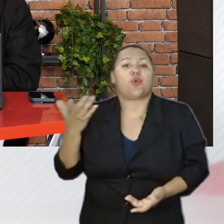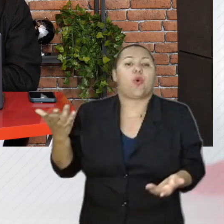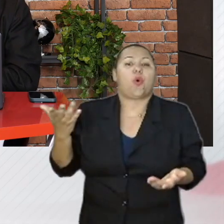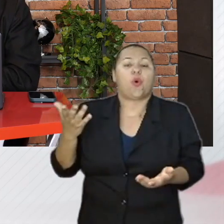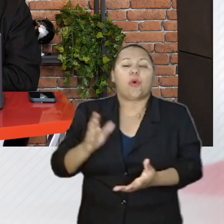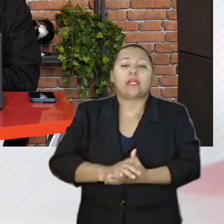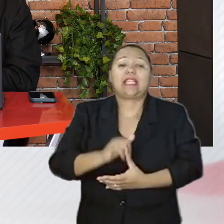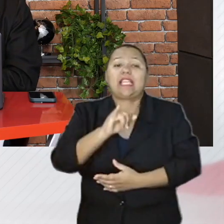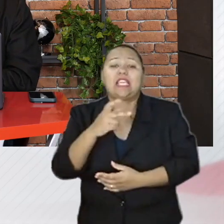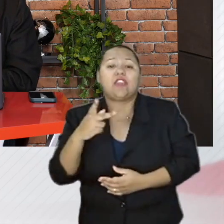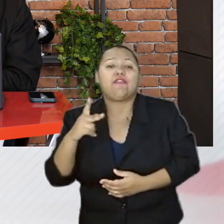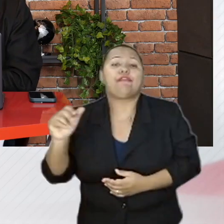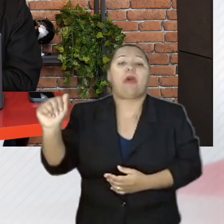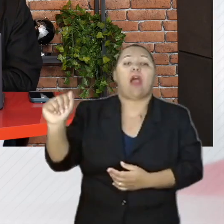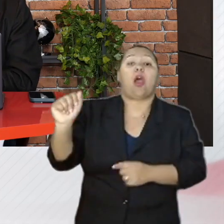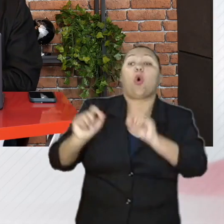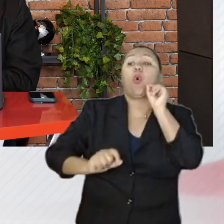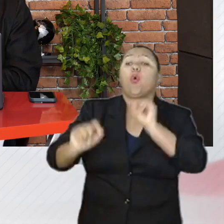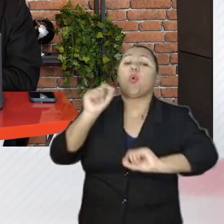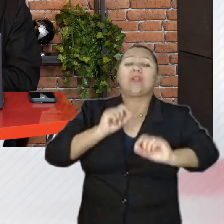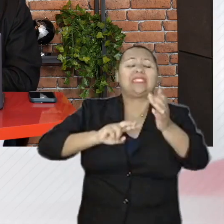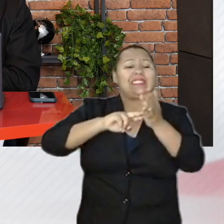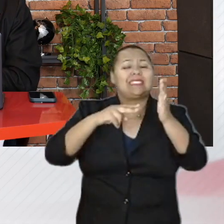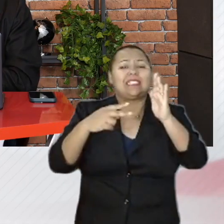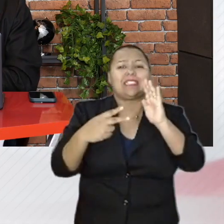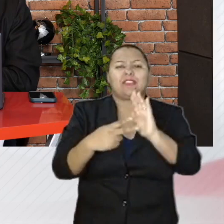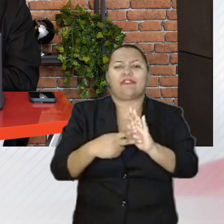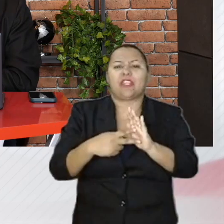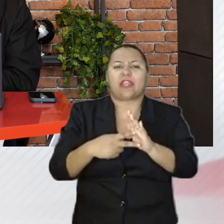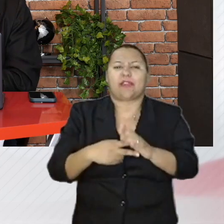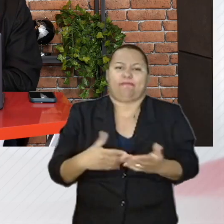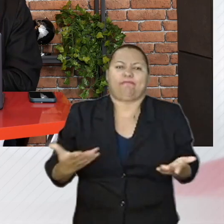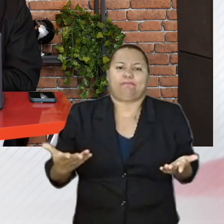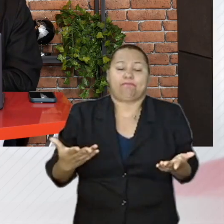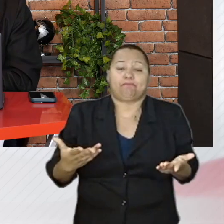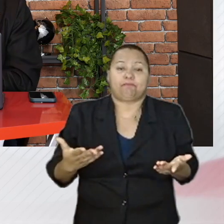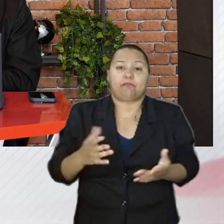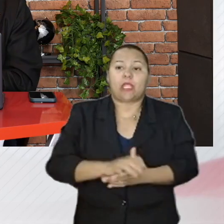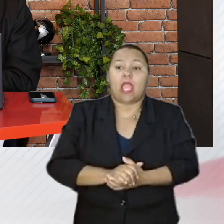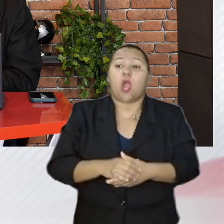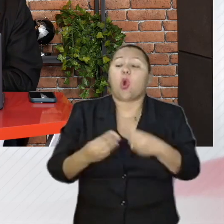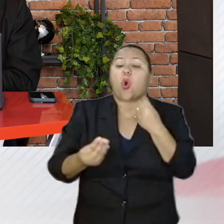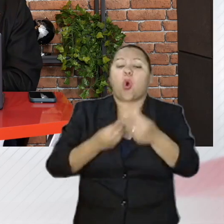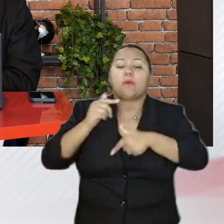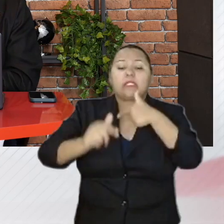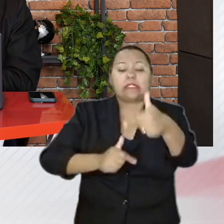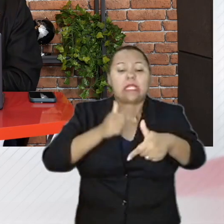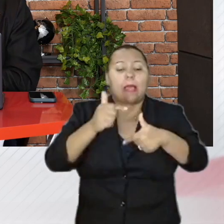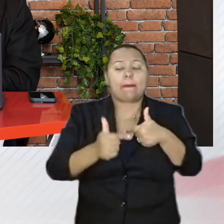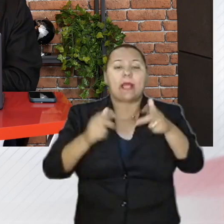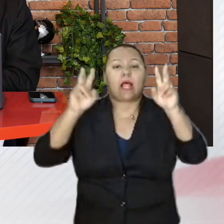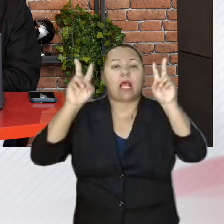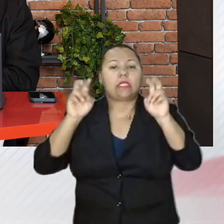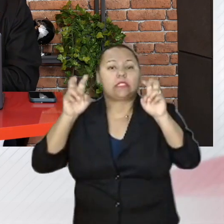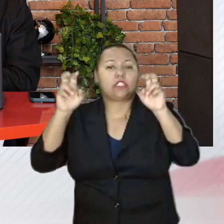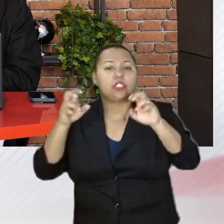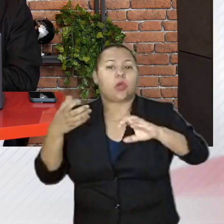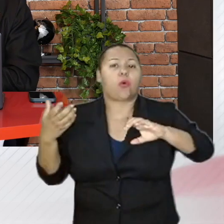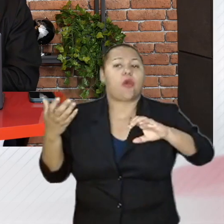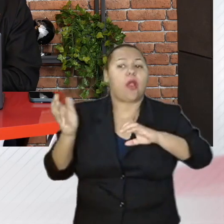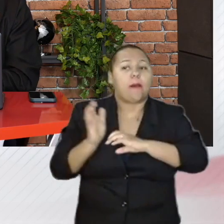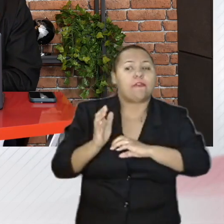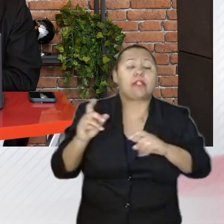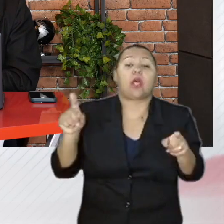o que é exatamente esse corte de gênero? Como é que você está trabalhando essa questão na Câmara Federal da reforma tributária